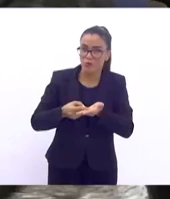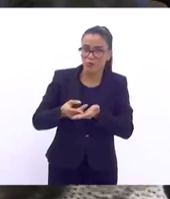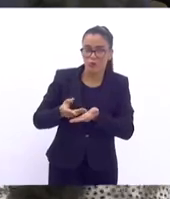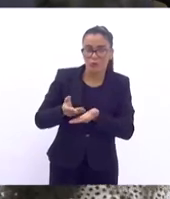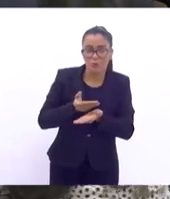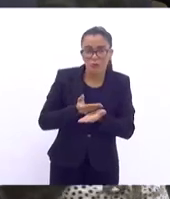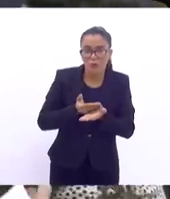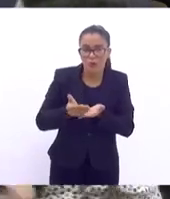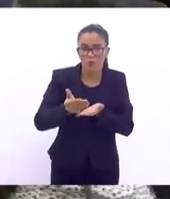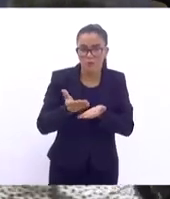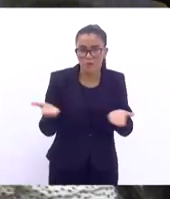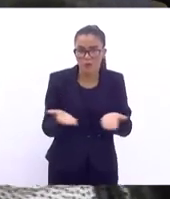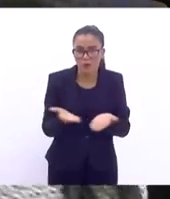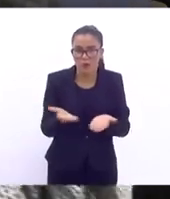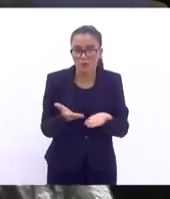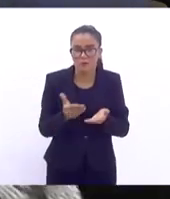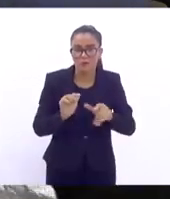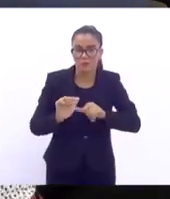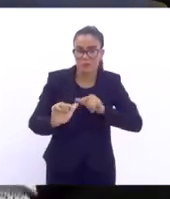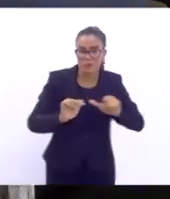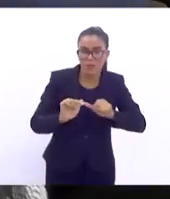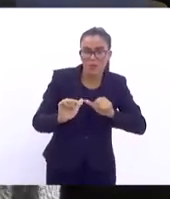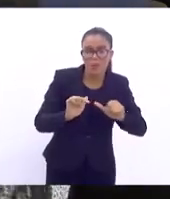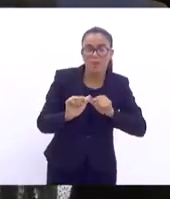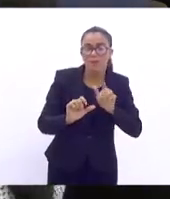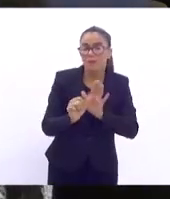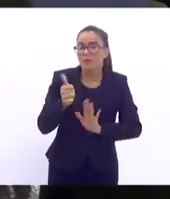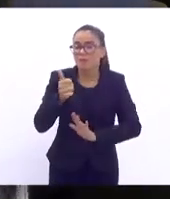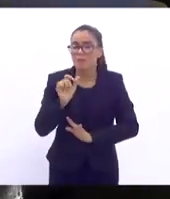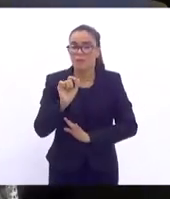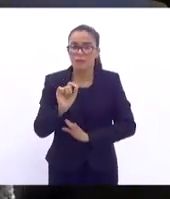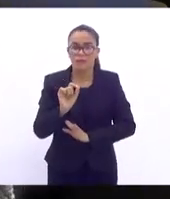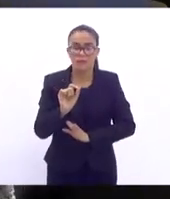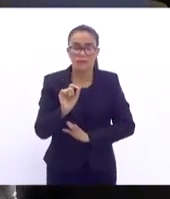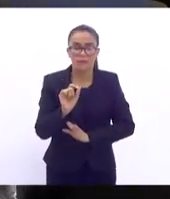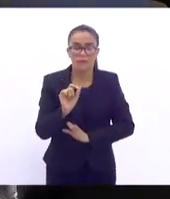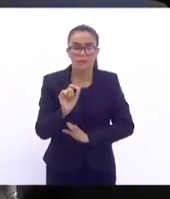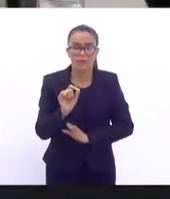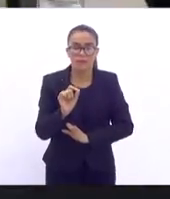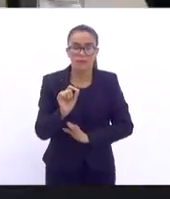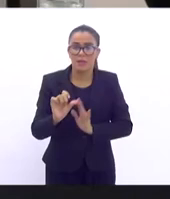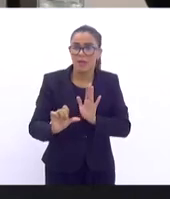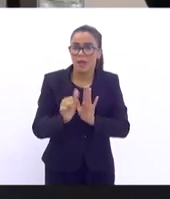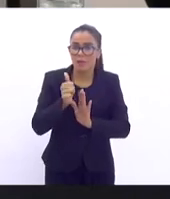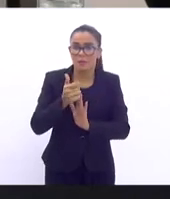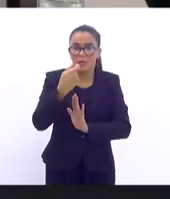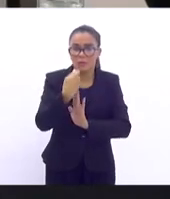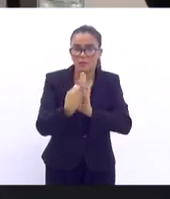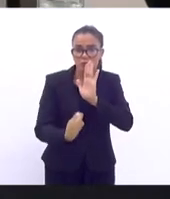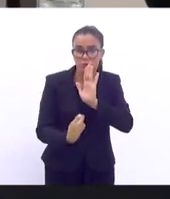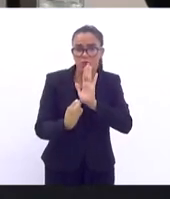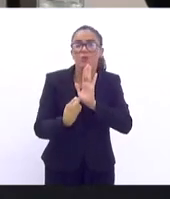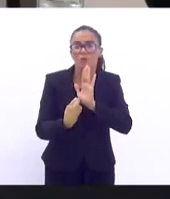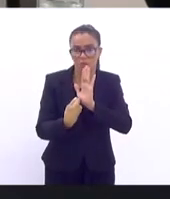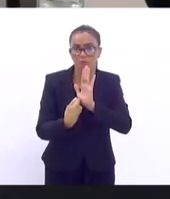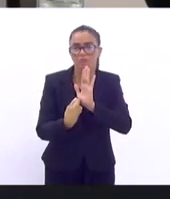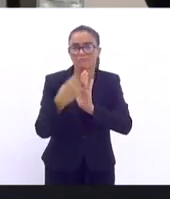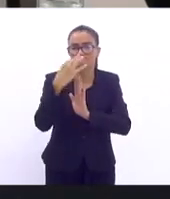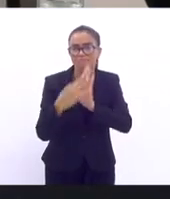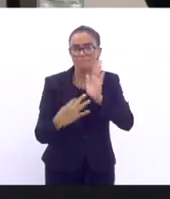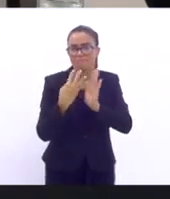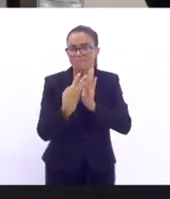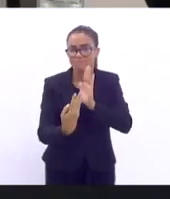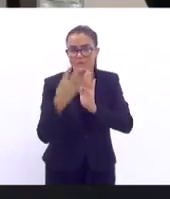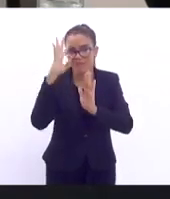dos trabalhos aqui dessa ccj a primeira a primeira súmula conforme as nossas